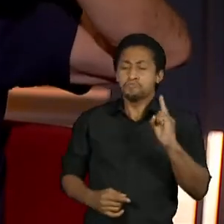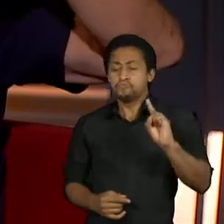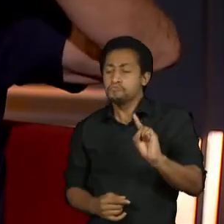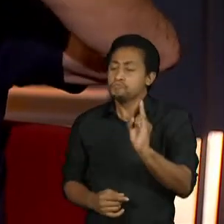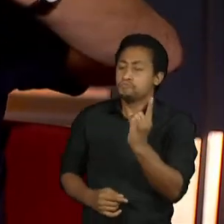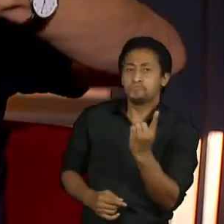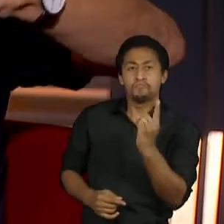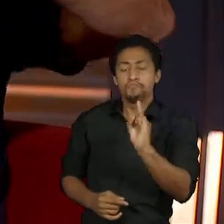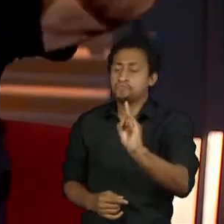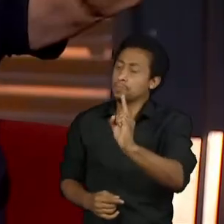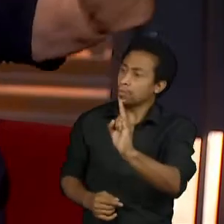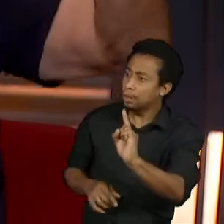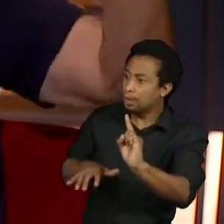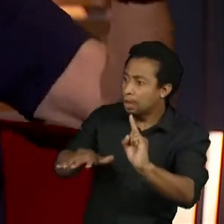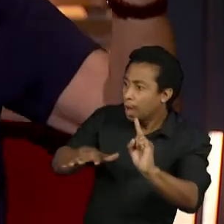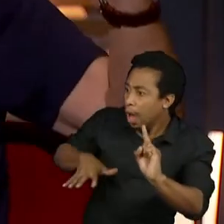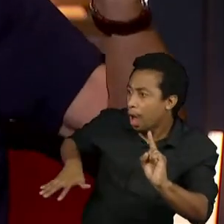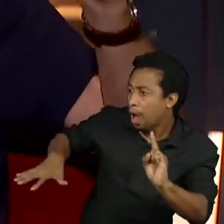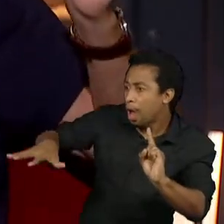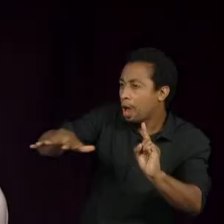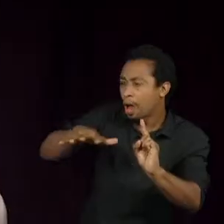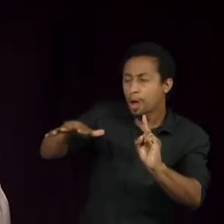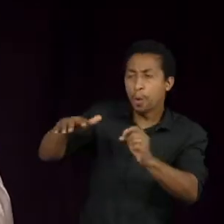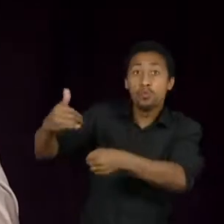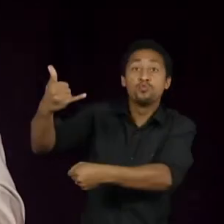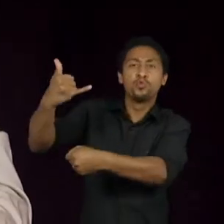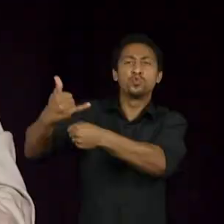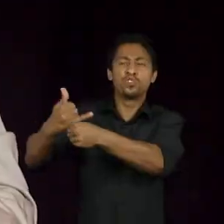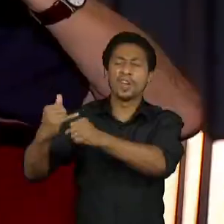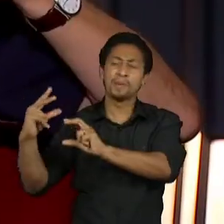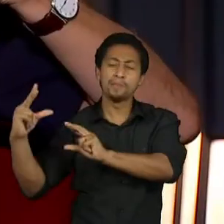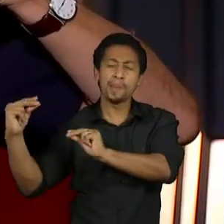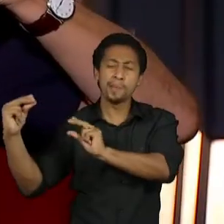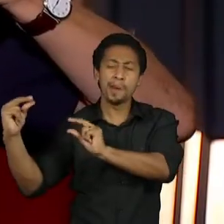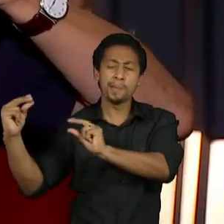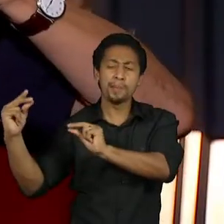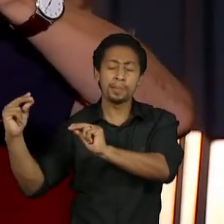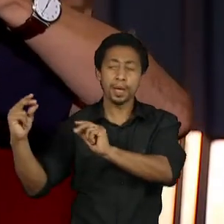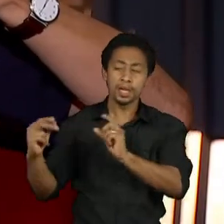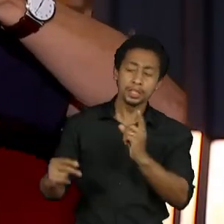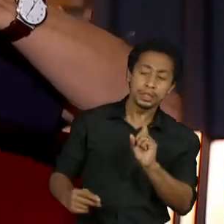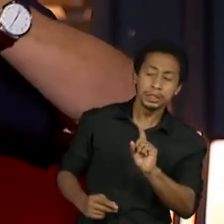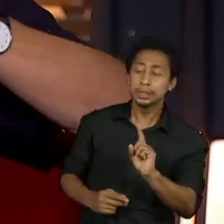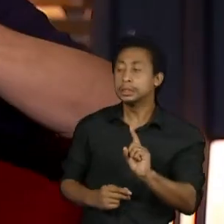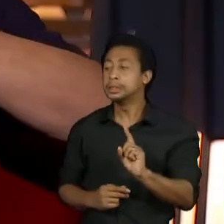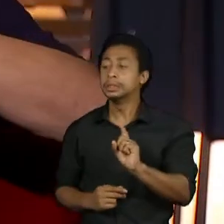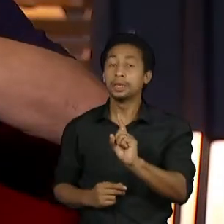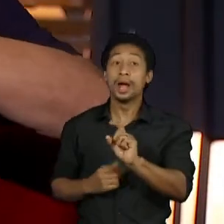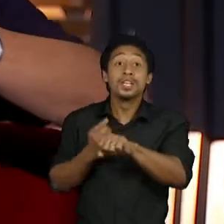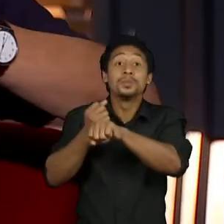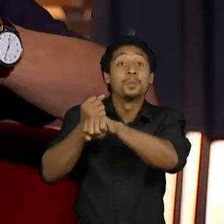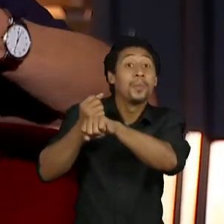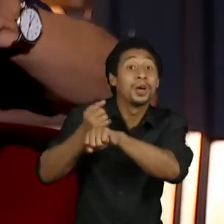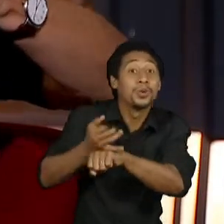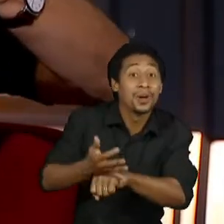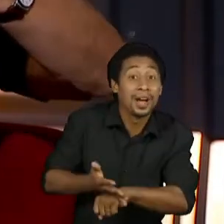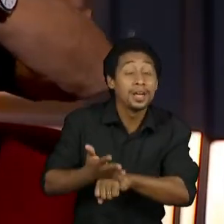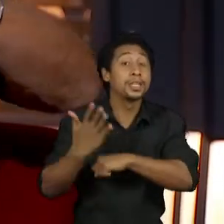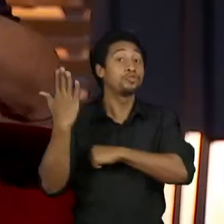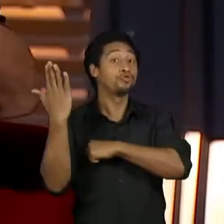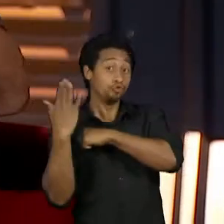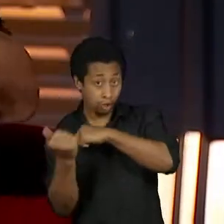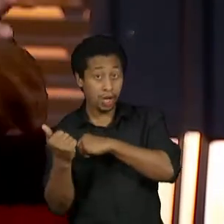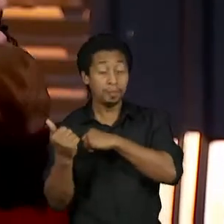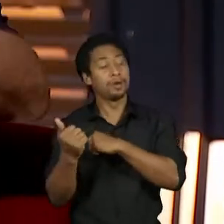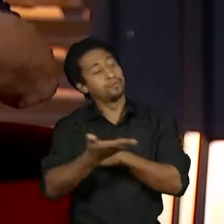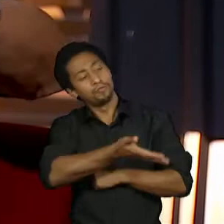jagunços e ele vê o chefe jagunço, o Joca Rui, Conversando, e fazendo. ele, numa madrugada, ele é chamado para ir levar os jagunços até o lugar onde